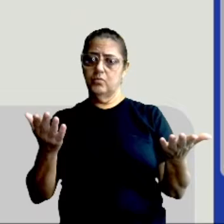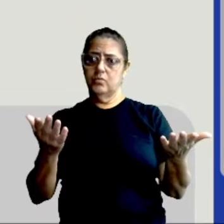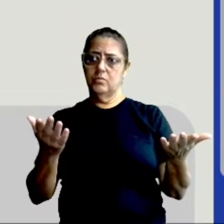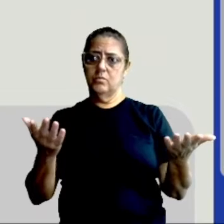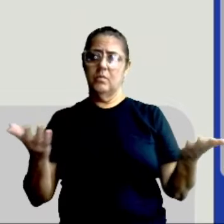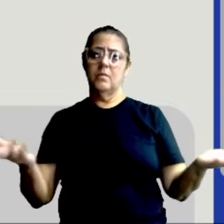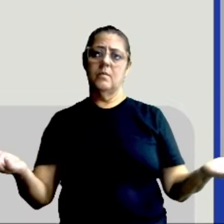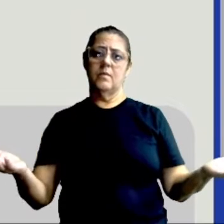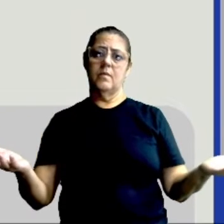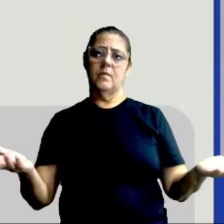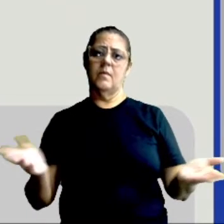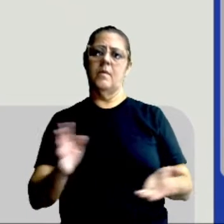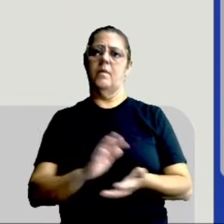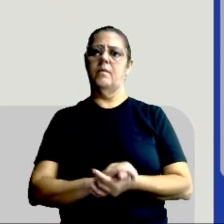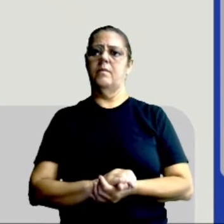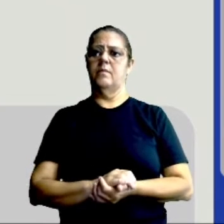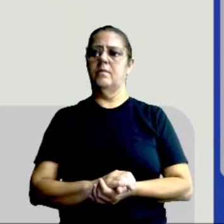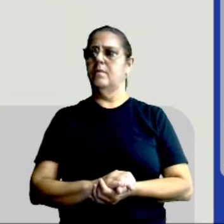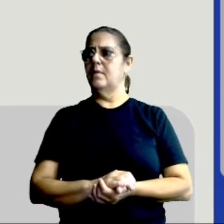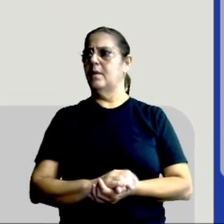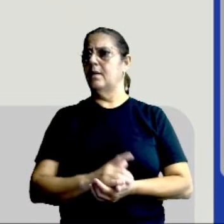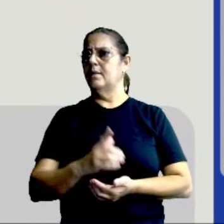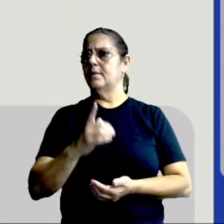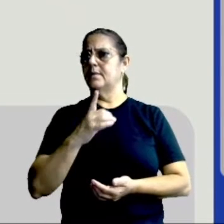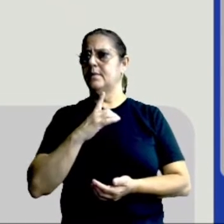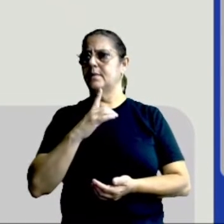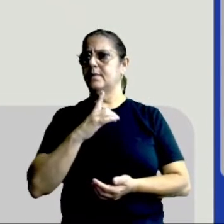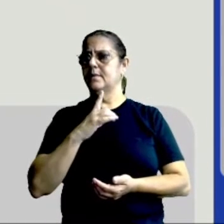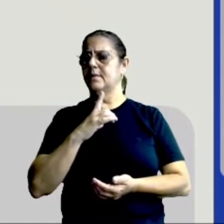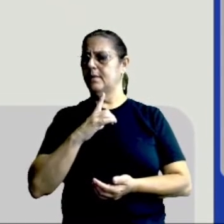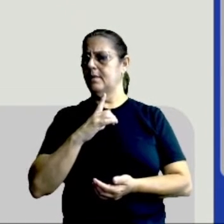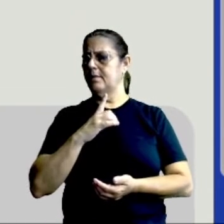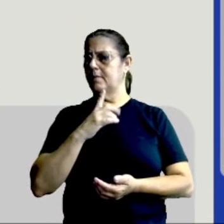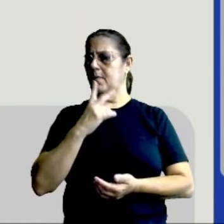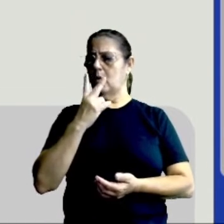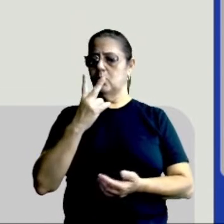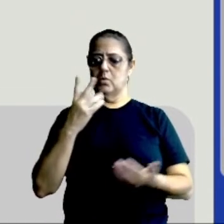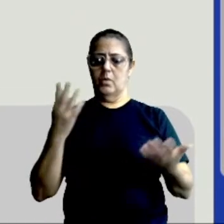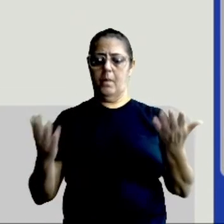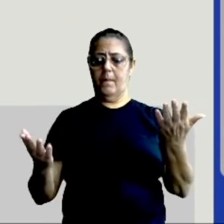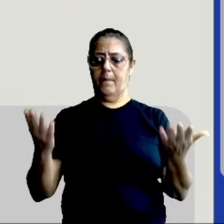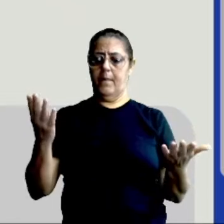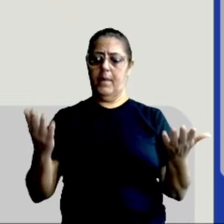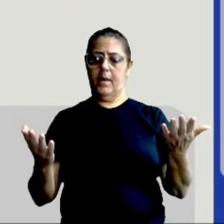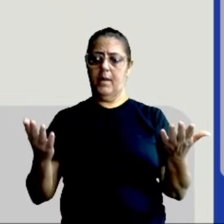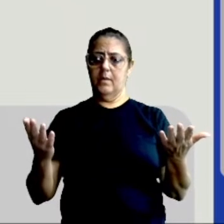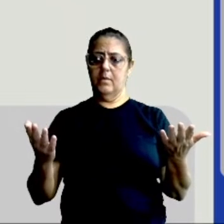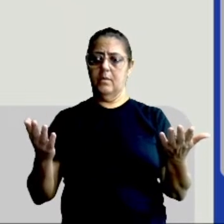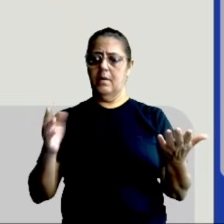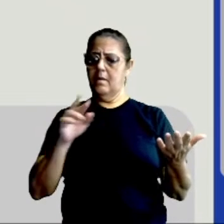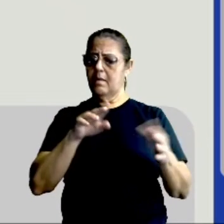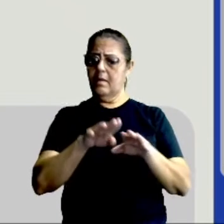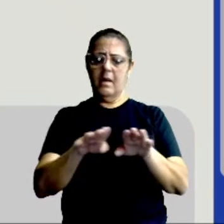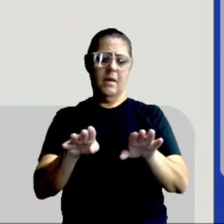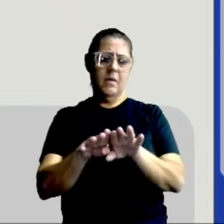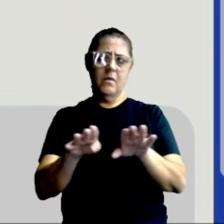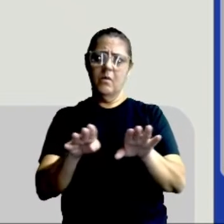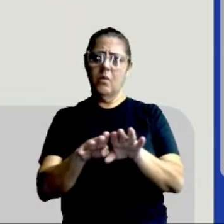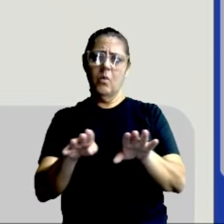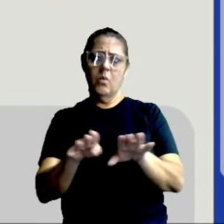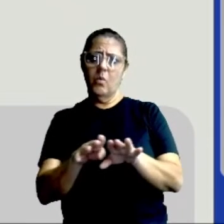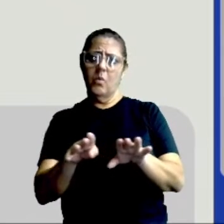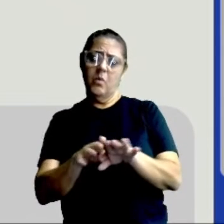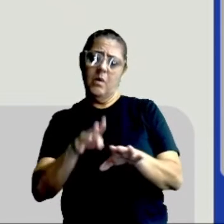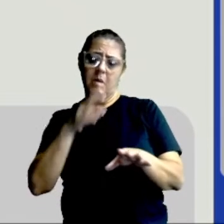desequilibrada. A gente nota aqui, olha, que a altura dos dois pratos está na mesma. Não é? Se estão